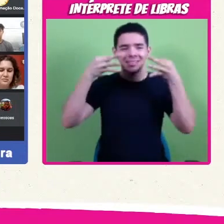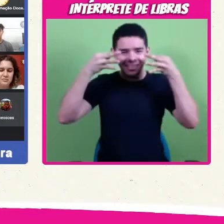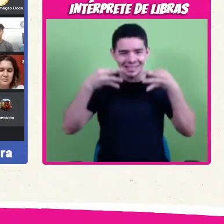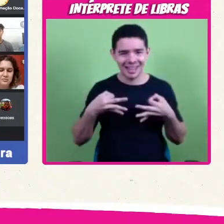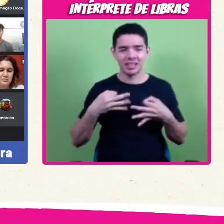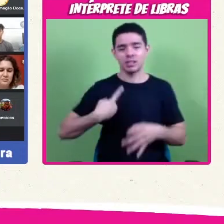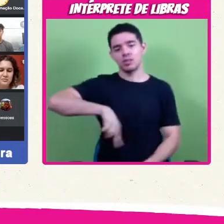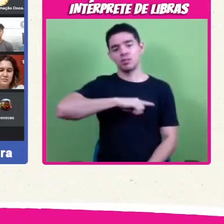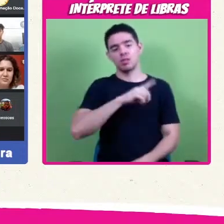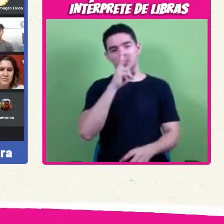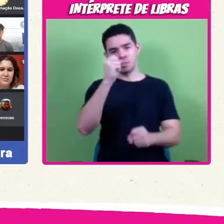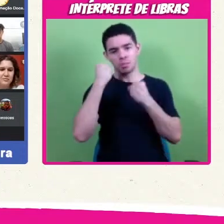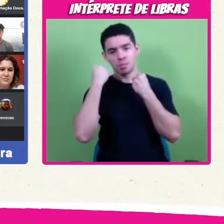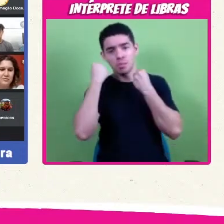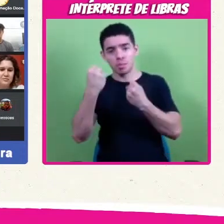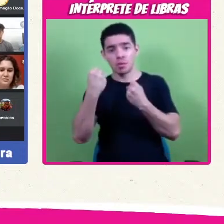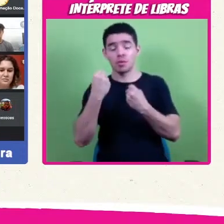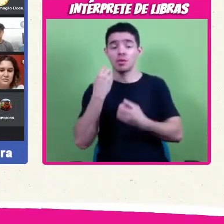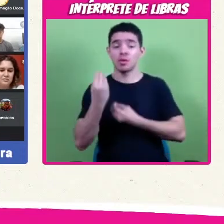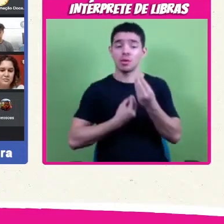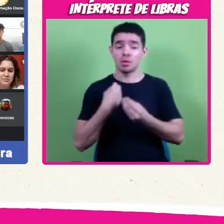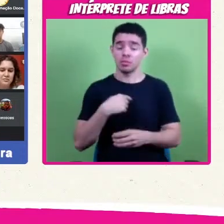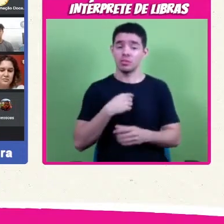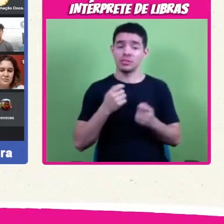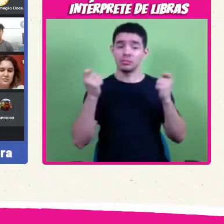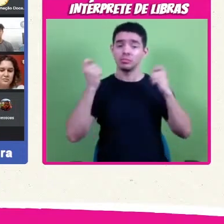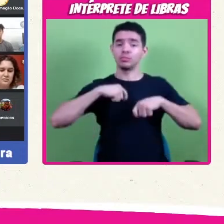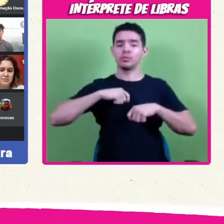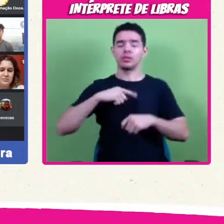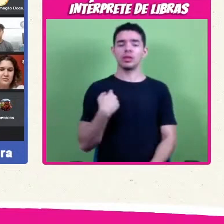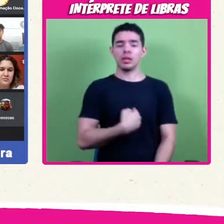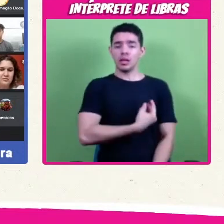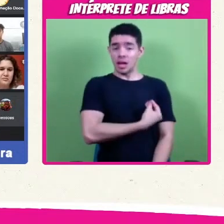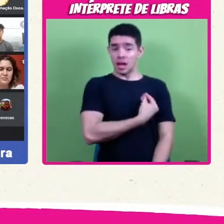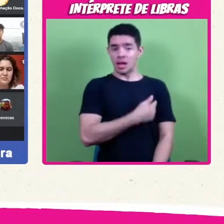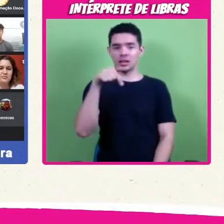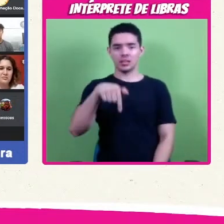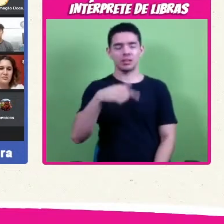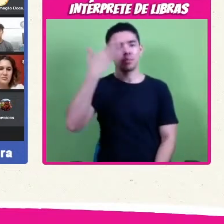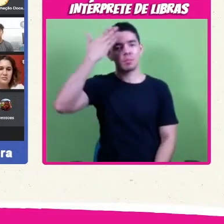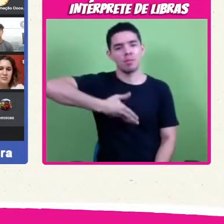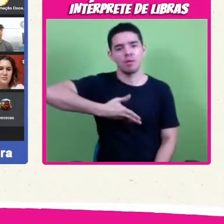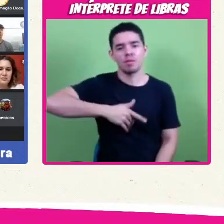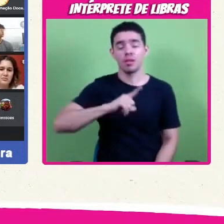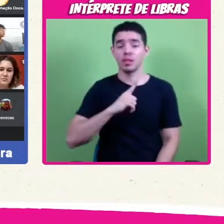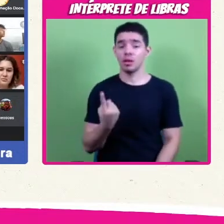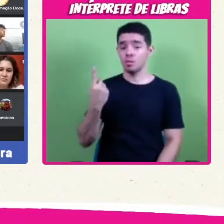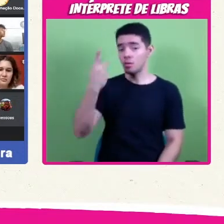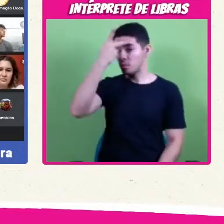nossas potencialidades, do quanto nós somos potentes. Estamos aqui como prova viva disso. Temos uma pessoa que nos